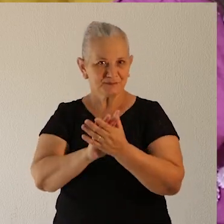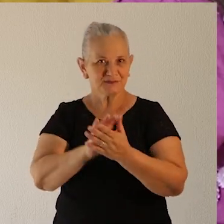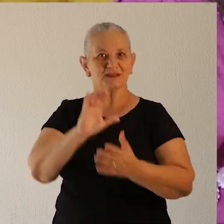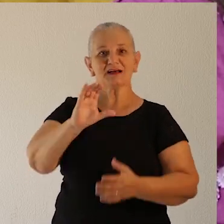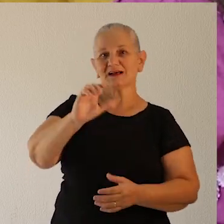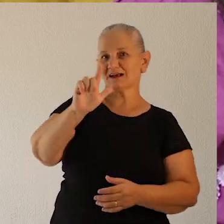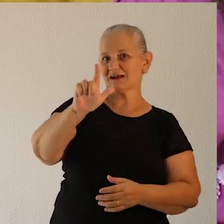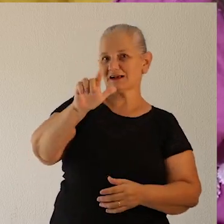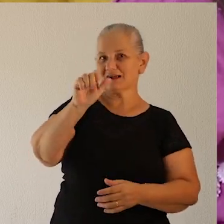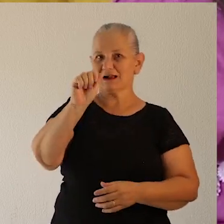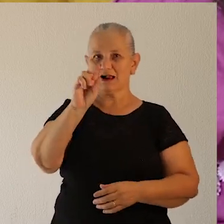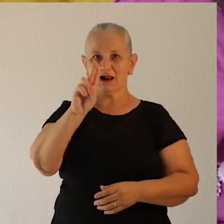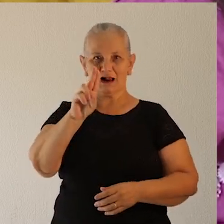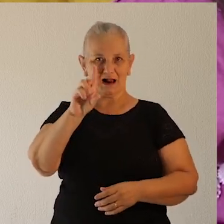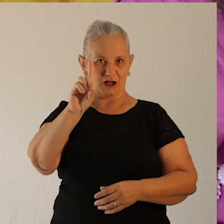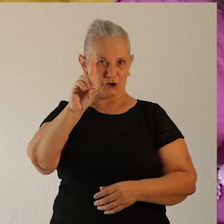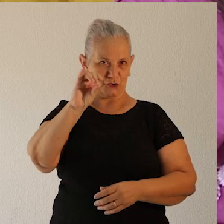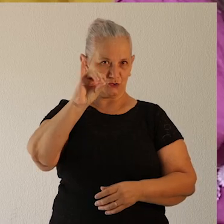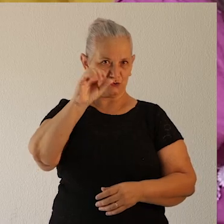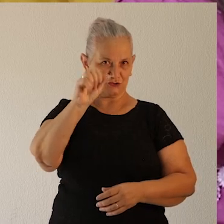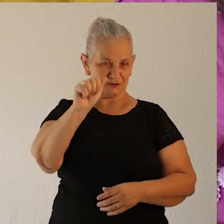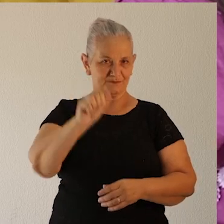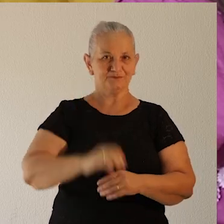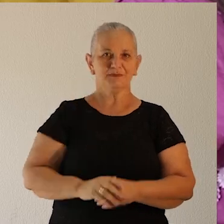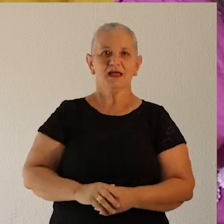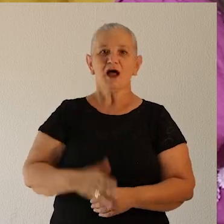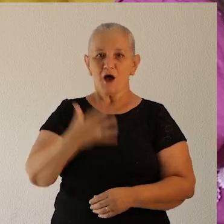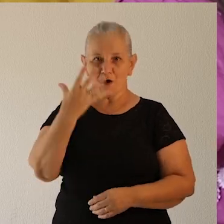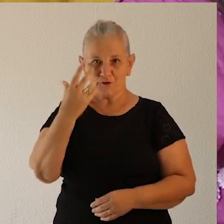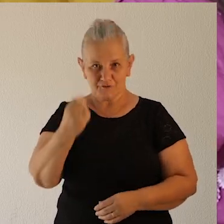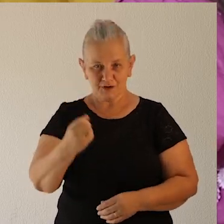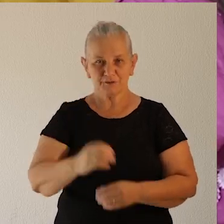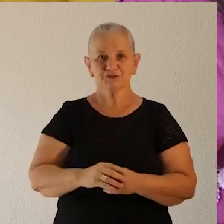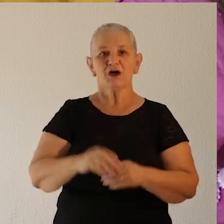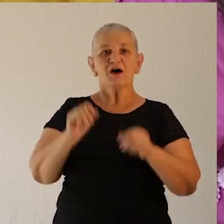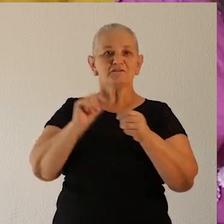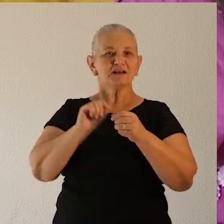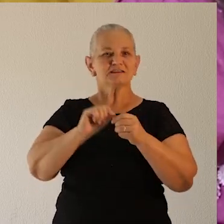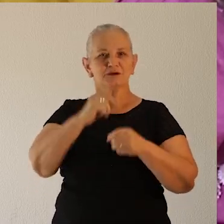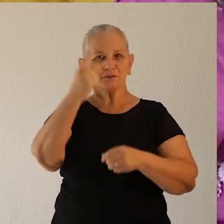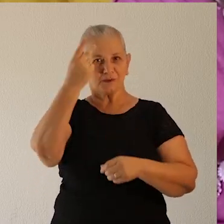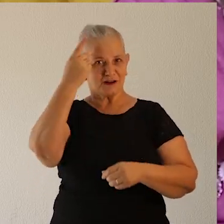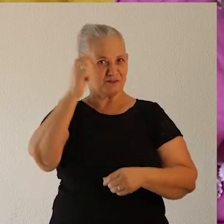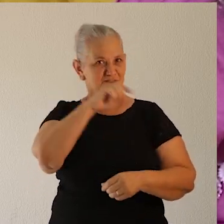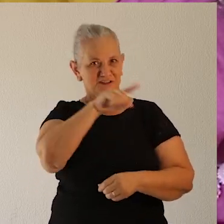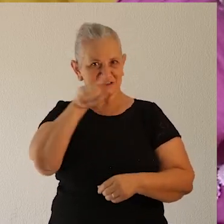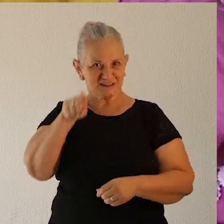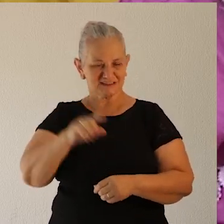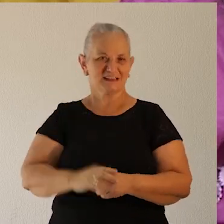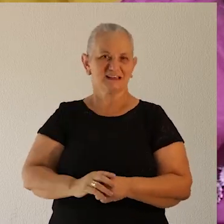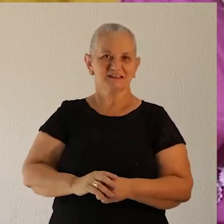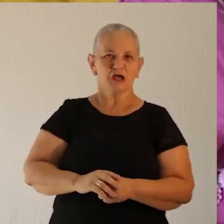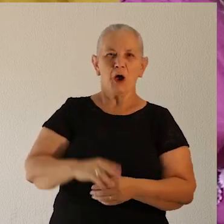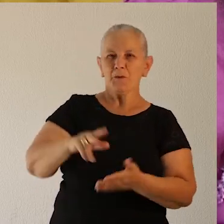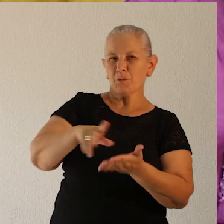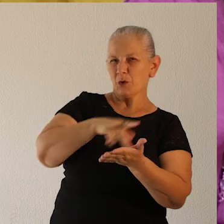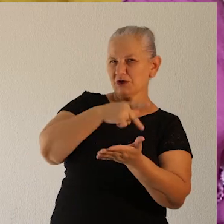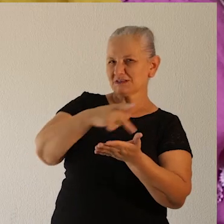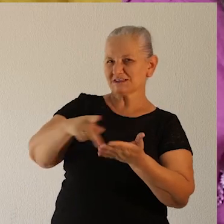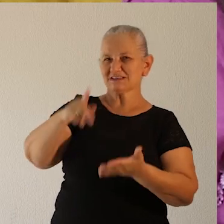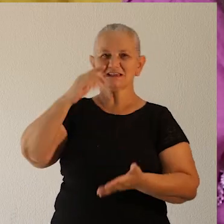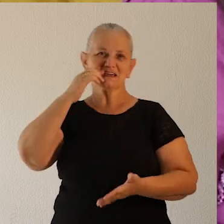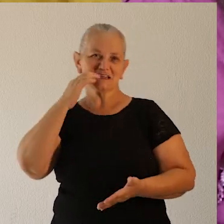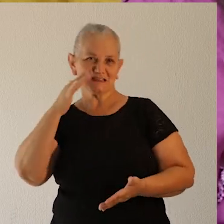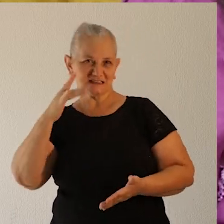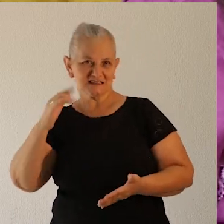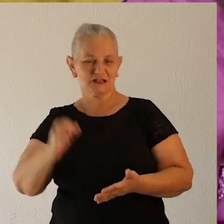super azul, live calça preta, a para camisa é uma vocês camisa polo. começarem a Ele está curtir de poesia, chapéu curtir branco com música. faixa Então a